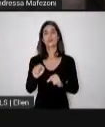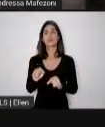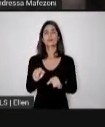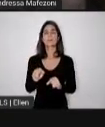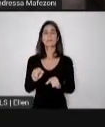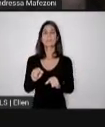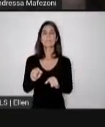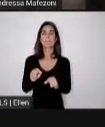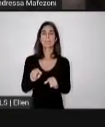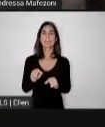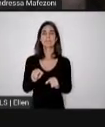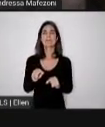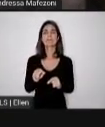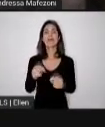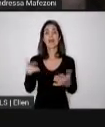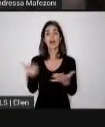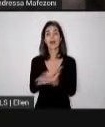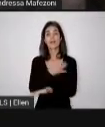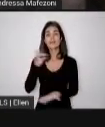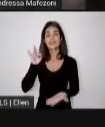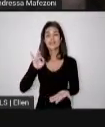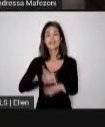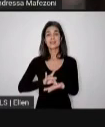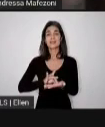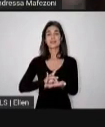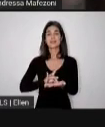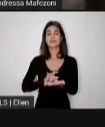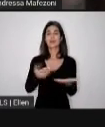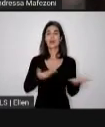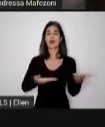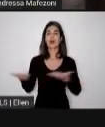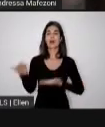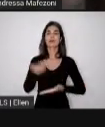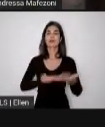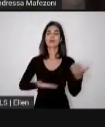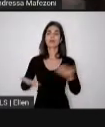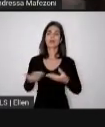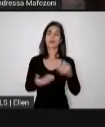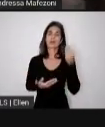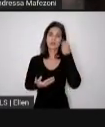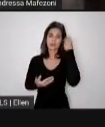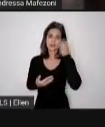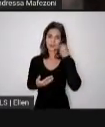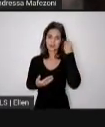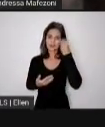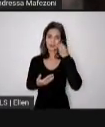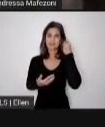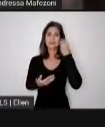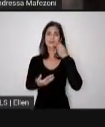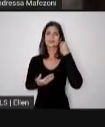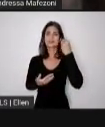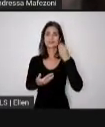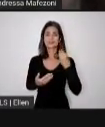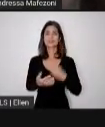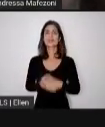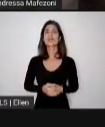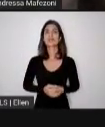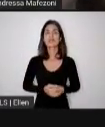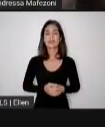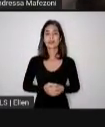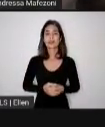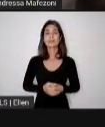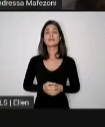realmente de vias e fato essa troca de experiência, essa construção coletiva dos